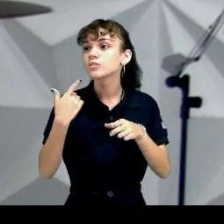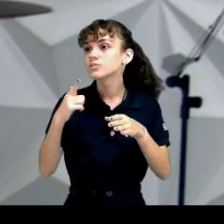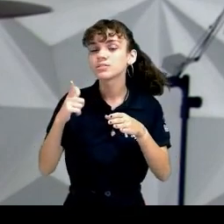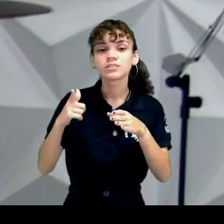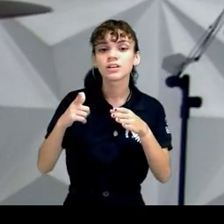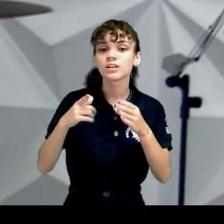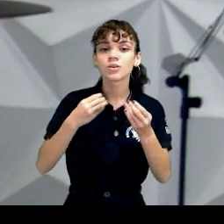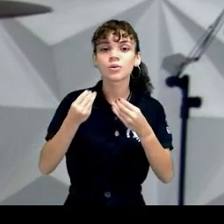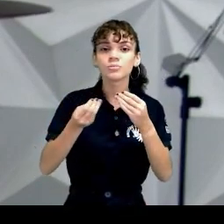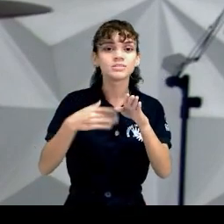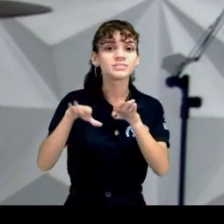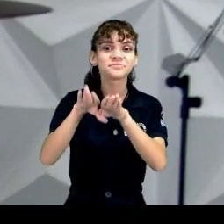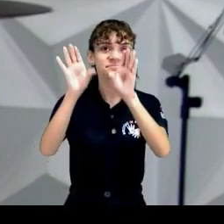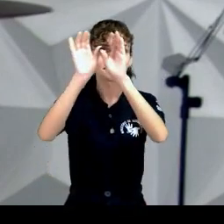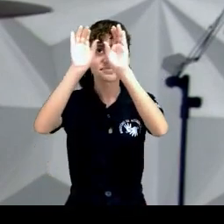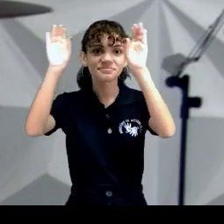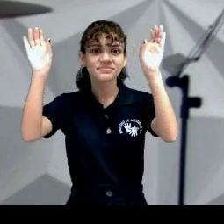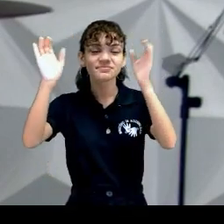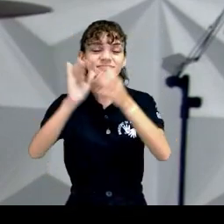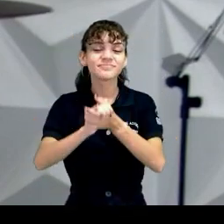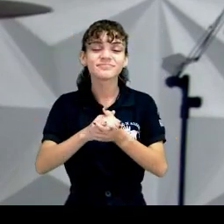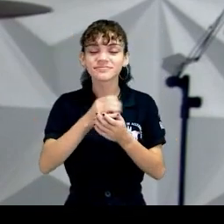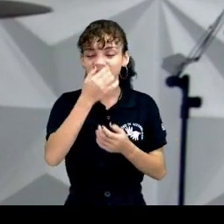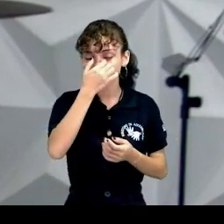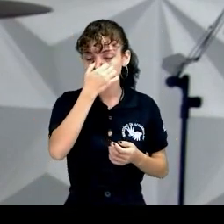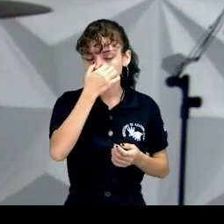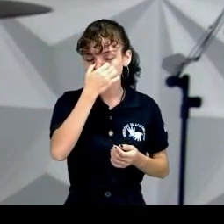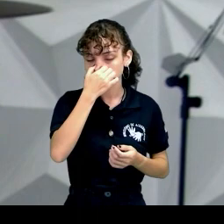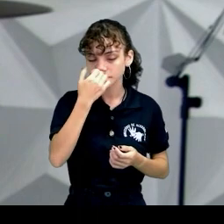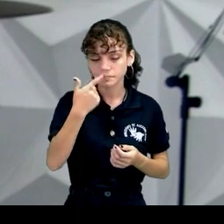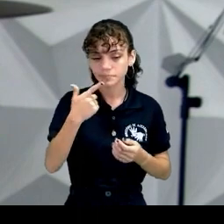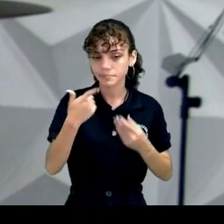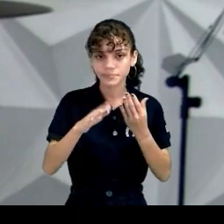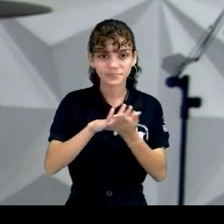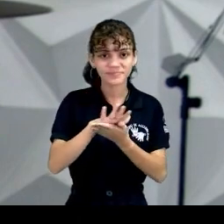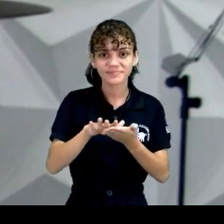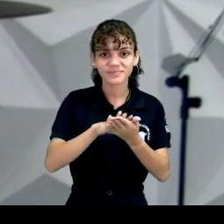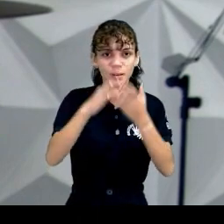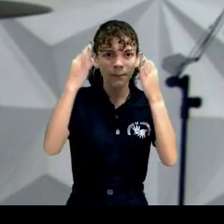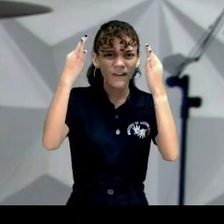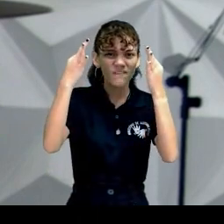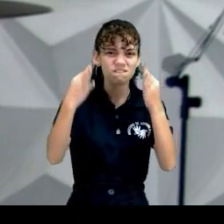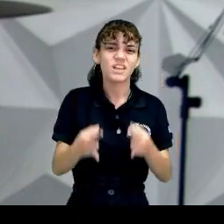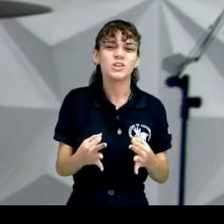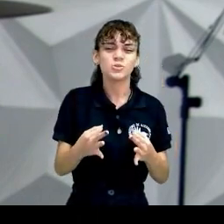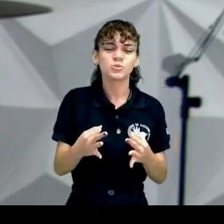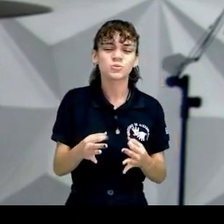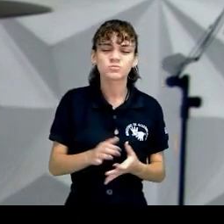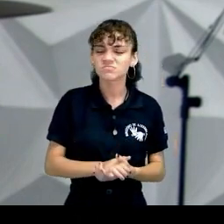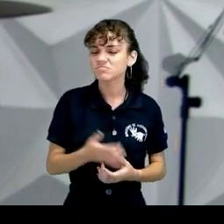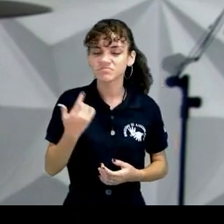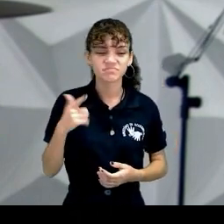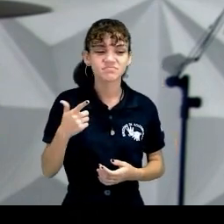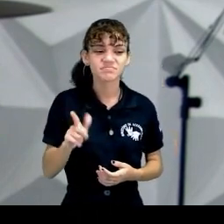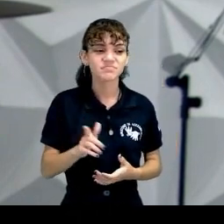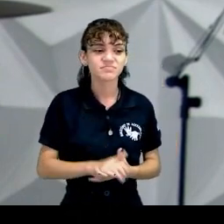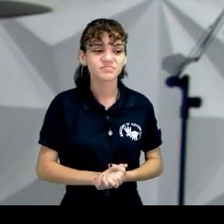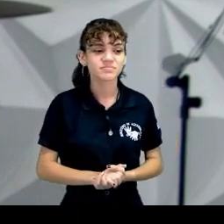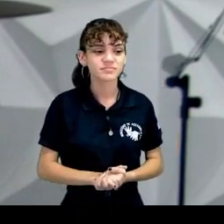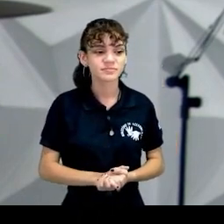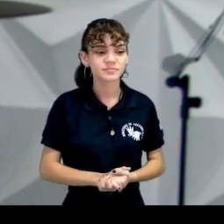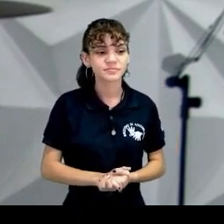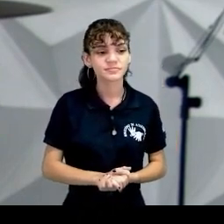ainda é uma experiência falha. Então nós vamos ter experiências ainda de dificuldade, de frustração, mas nós